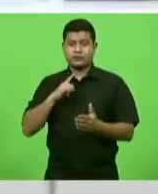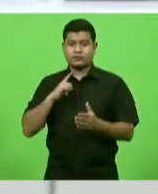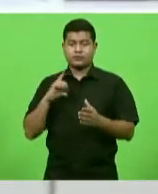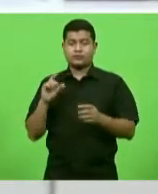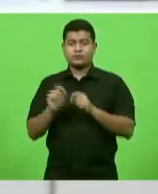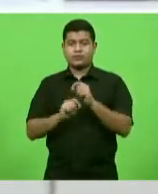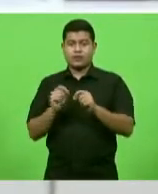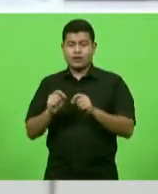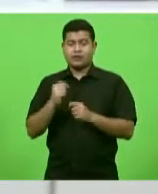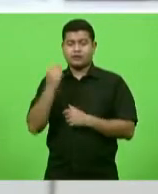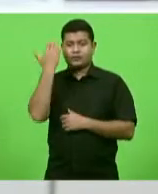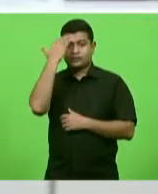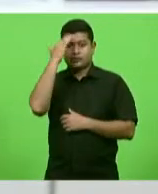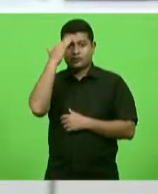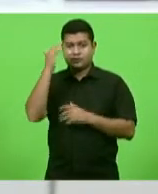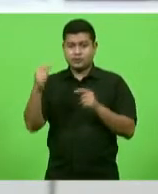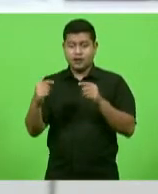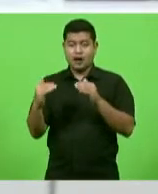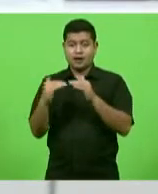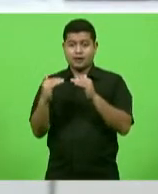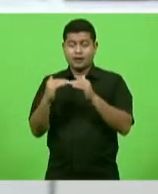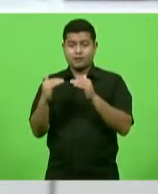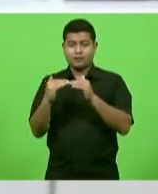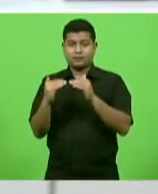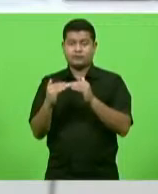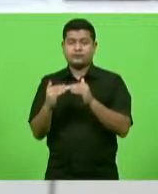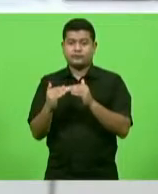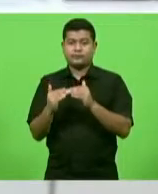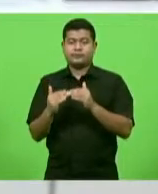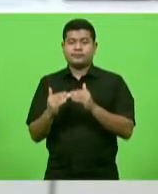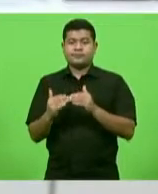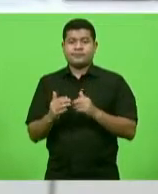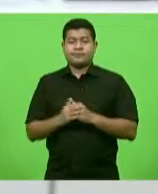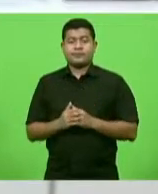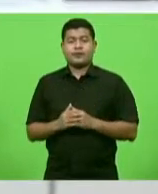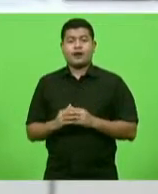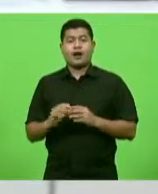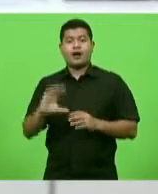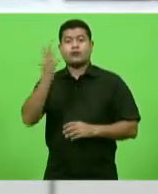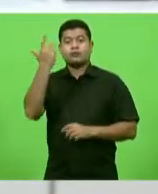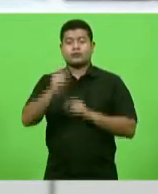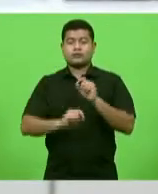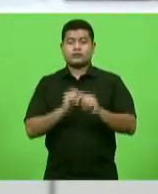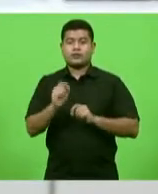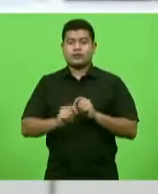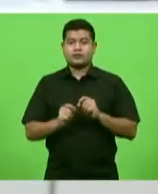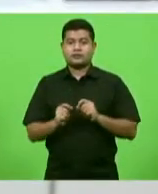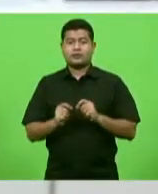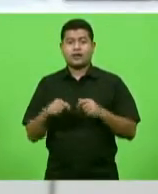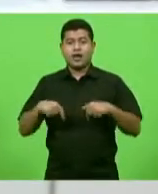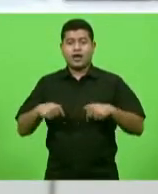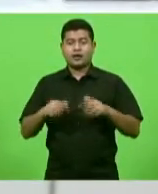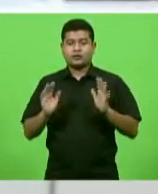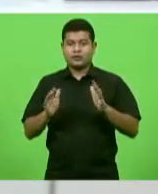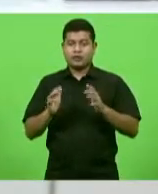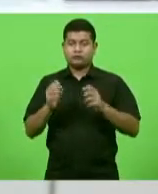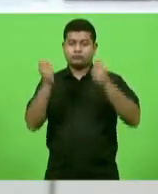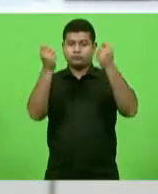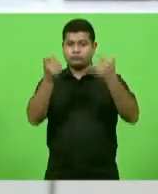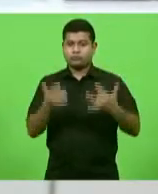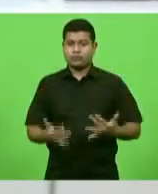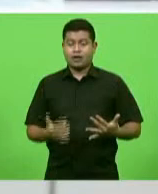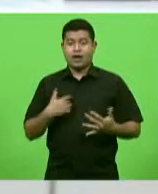exarado "de a cor ocorre que os fatos conforme errados não revelam de forma Clara